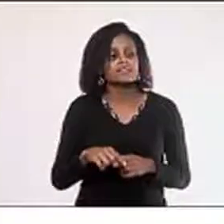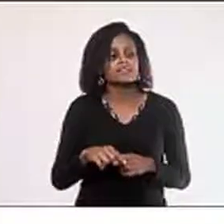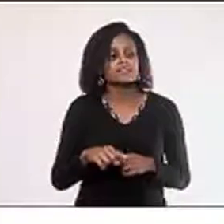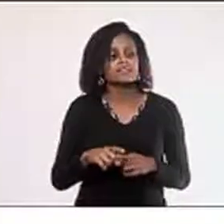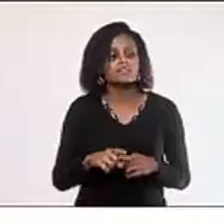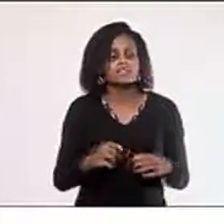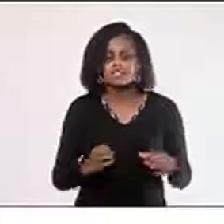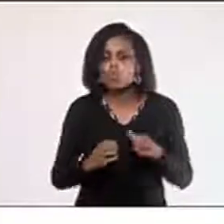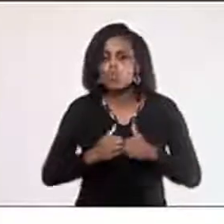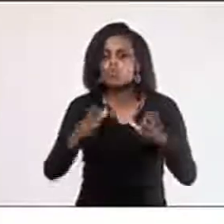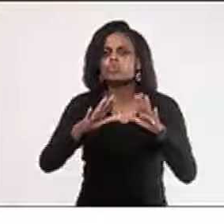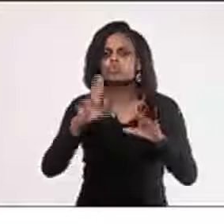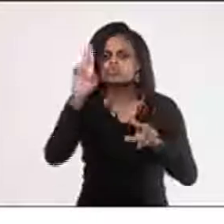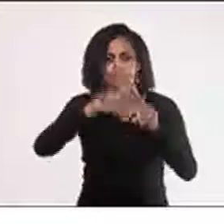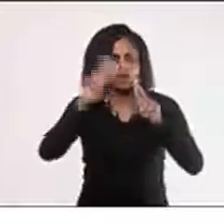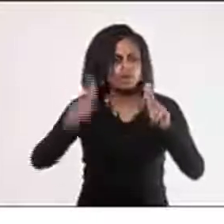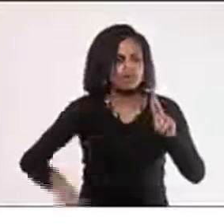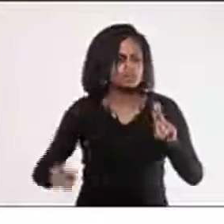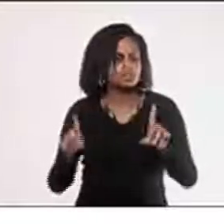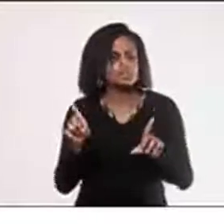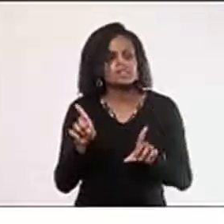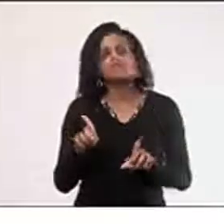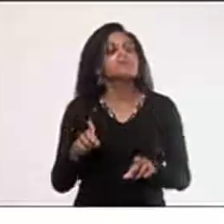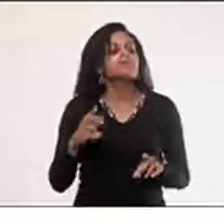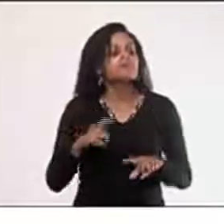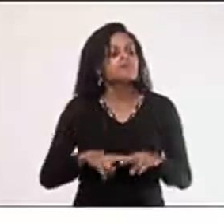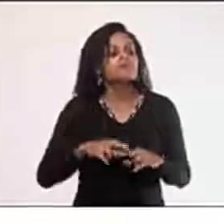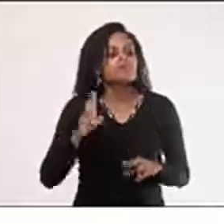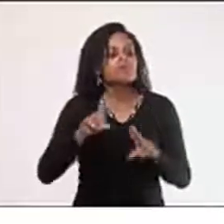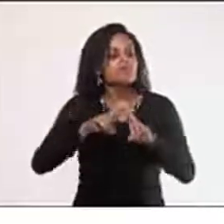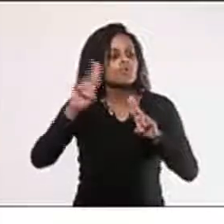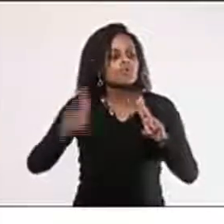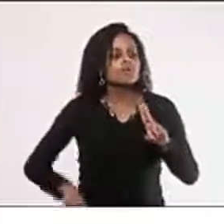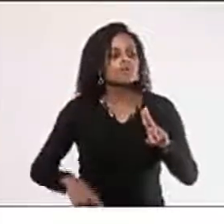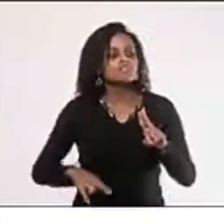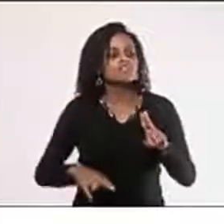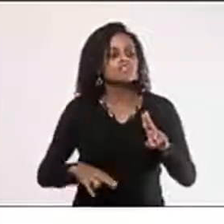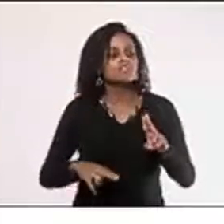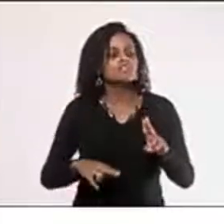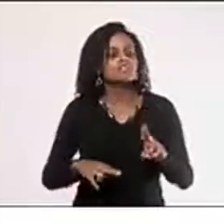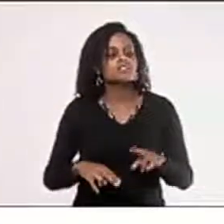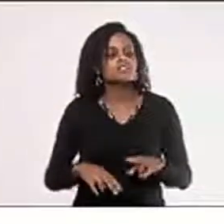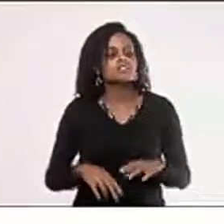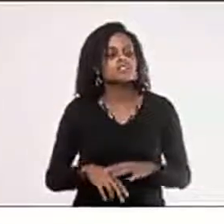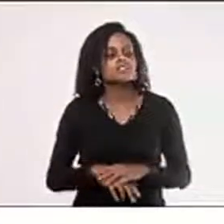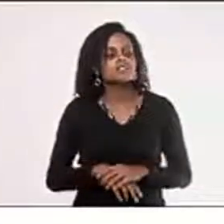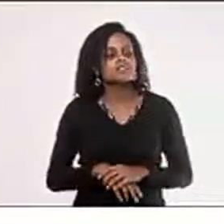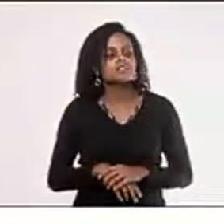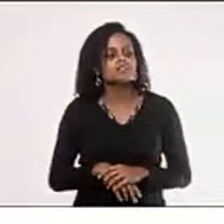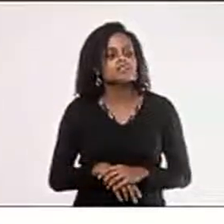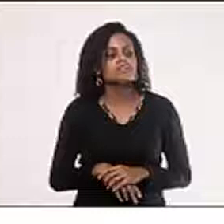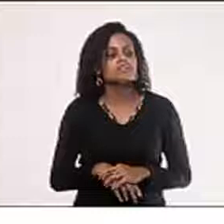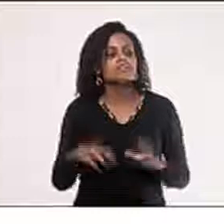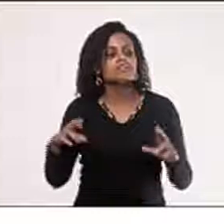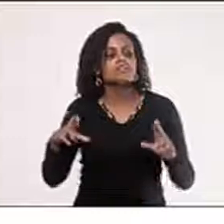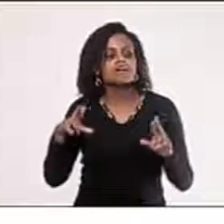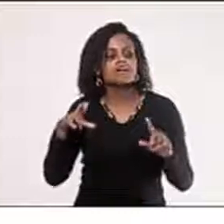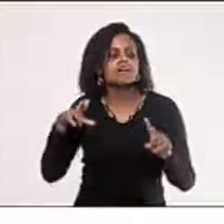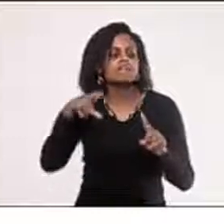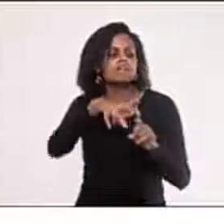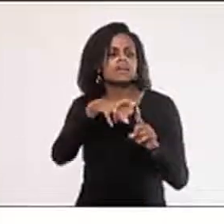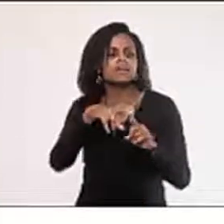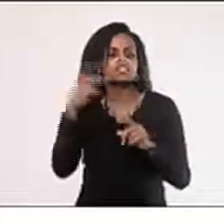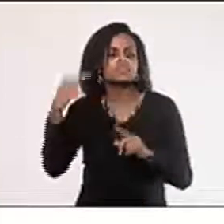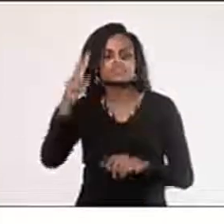UERJ, e por isso tantos temem ela, porque a UERJ fez referência à sua história